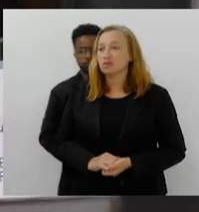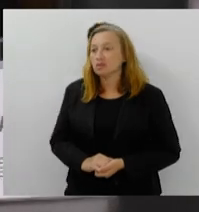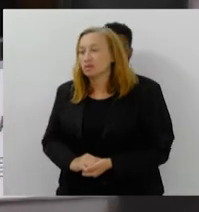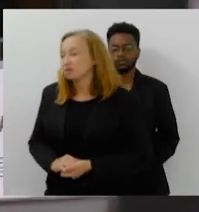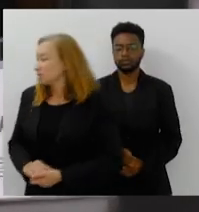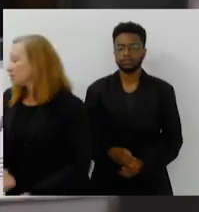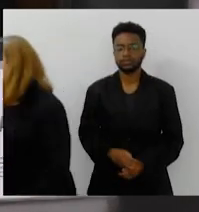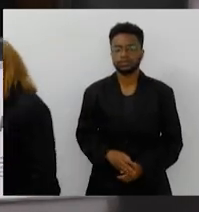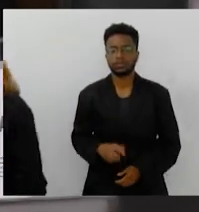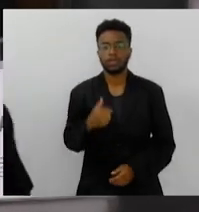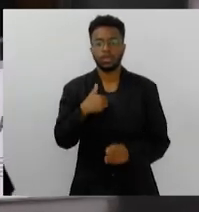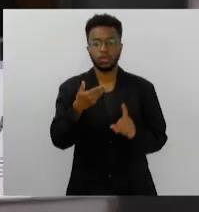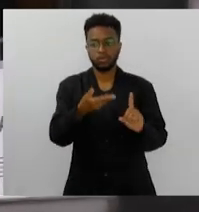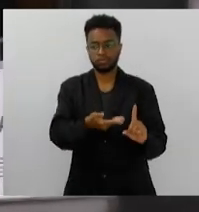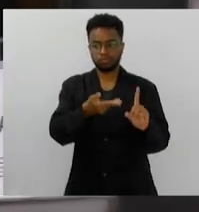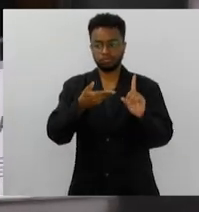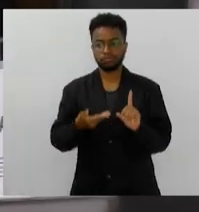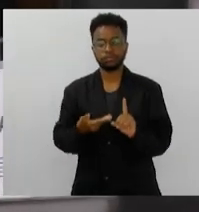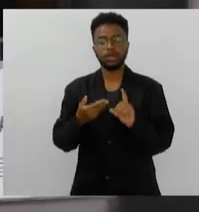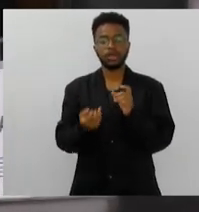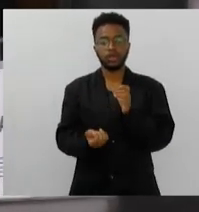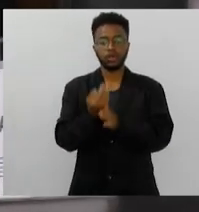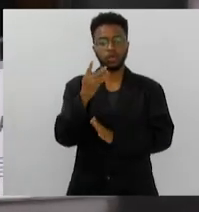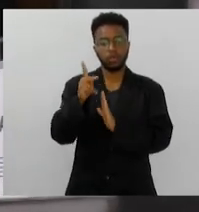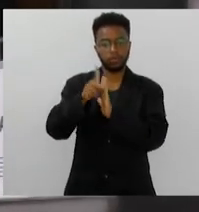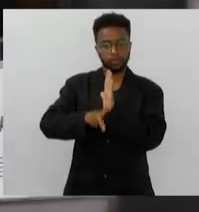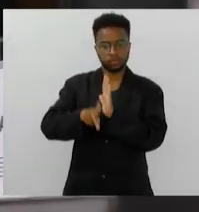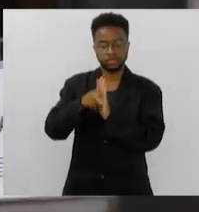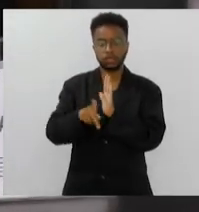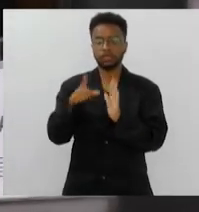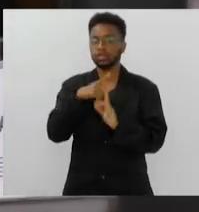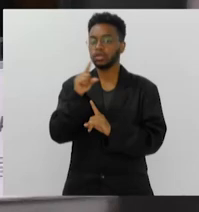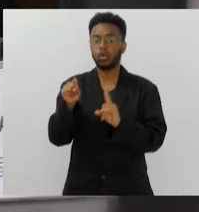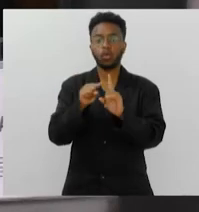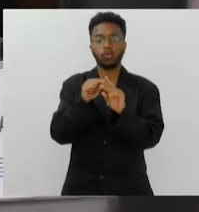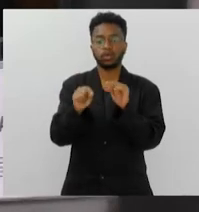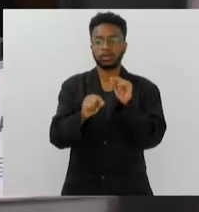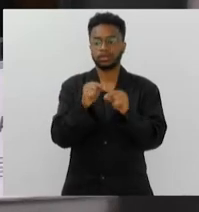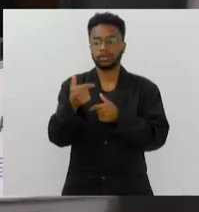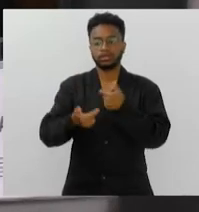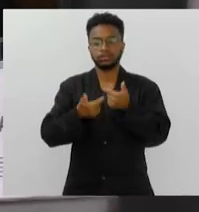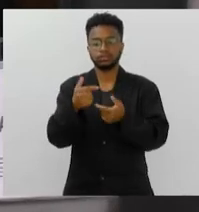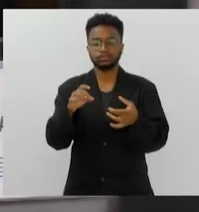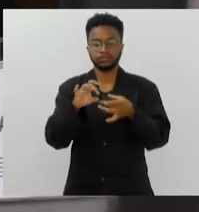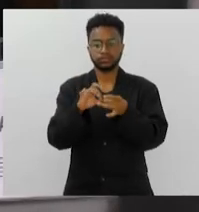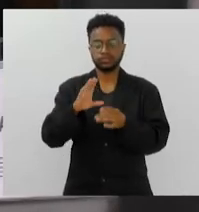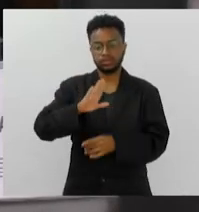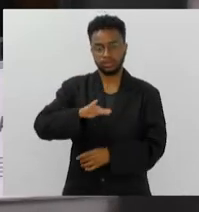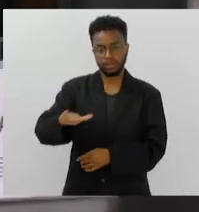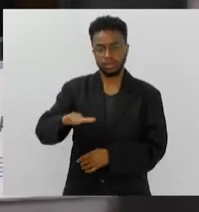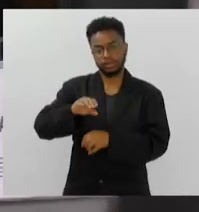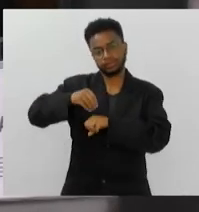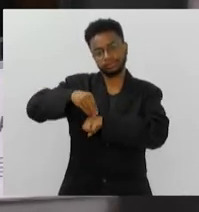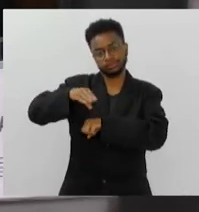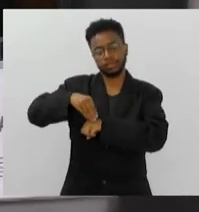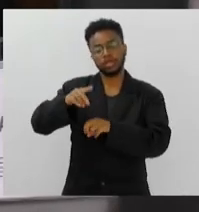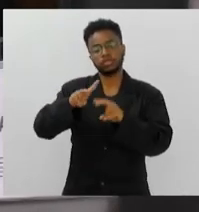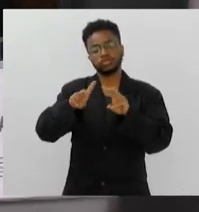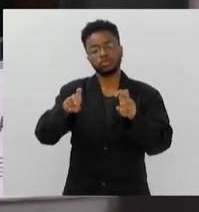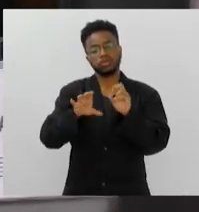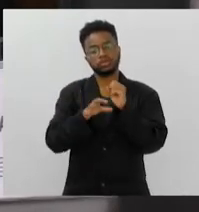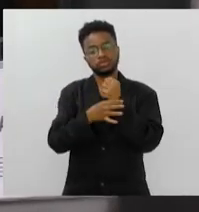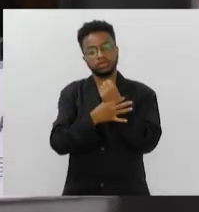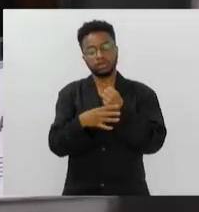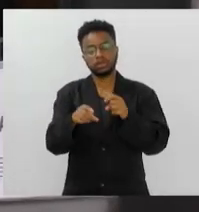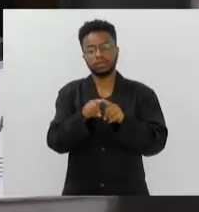com um projeto que visava trabalhar as nossas crianças nas questões de segurança e saúde nas